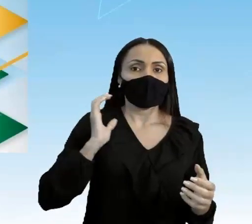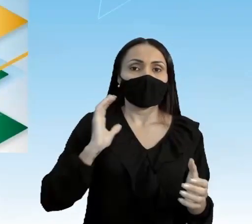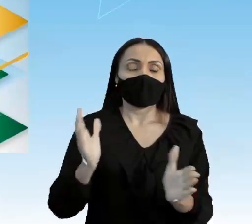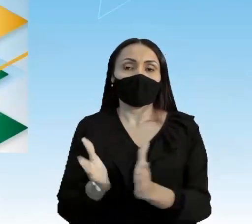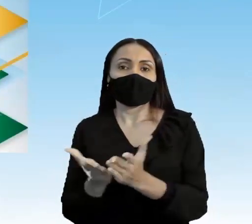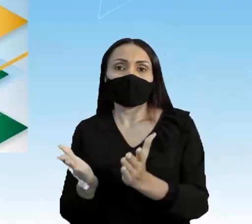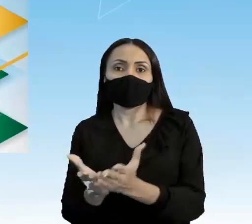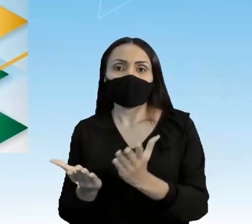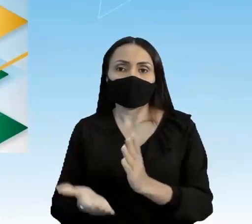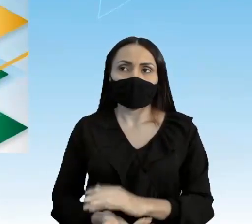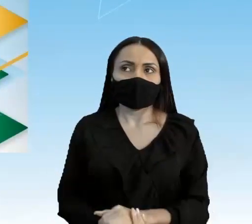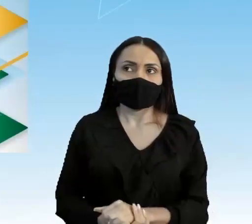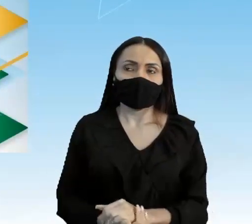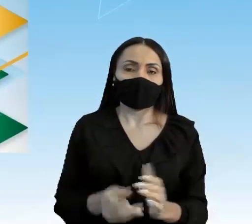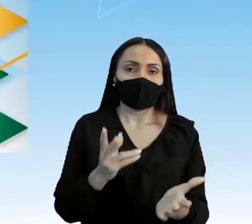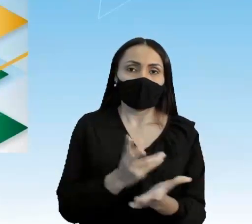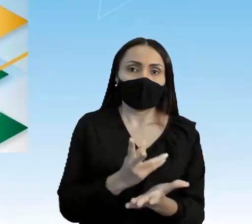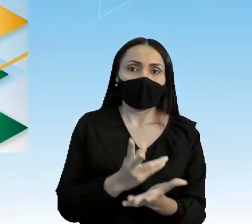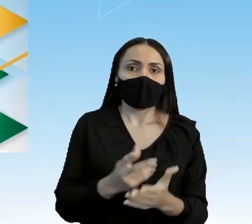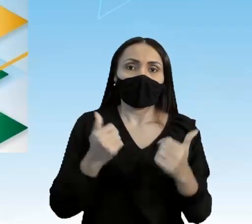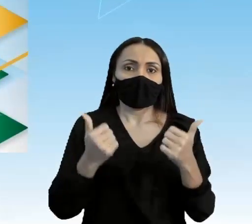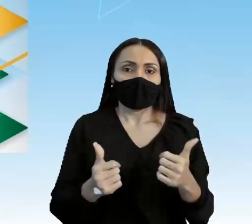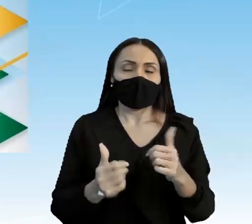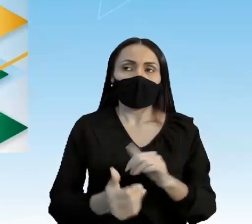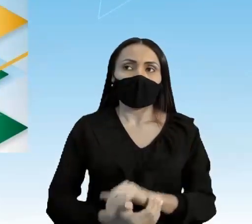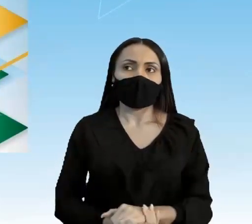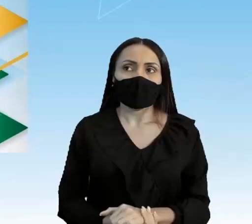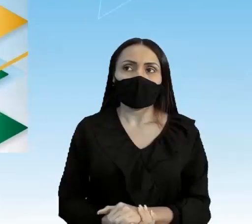pobres se mantiveram inalteradas.